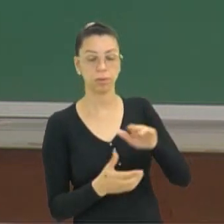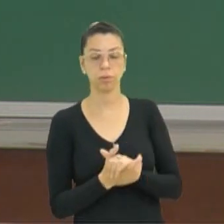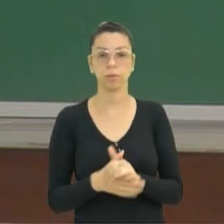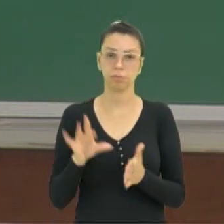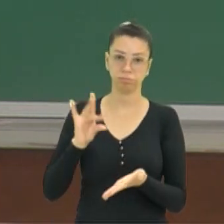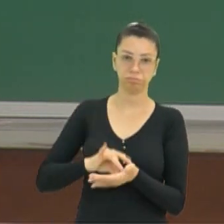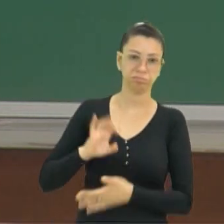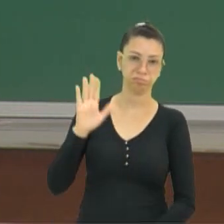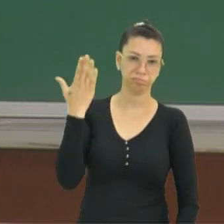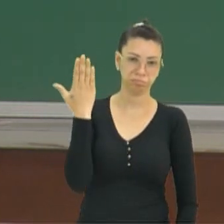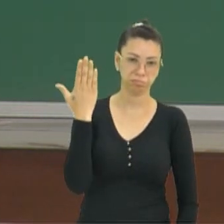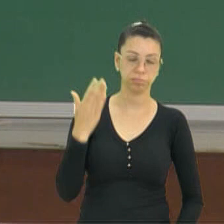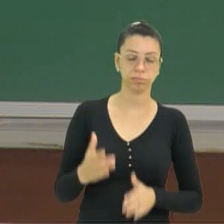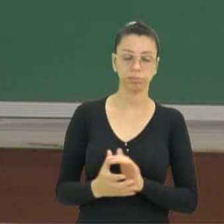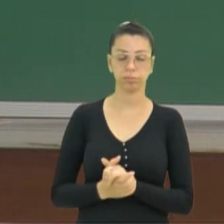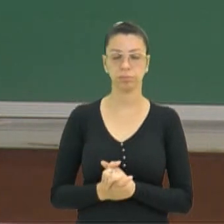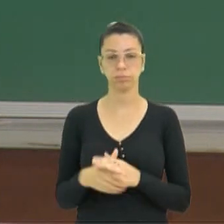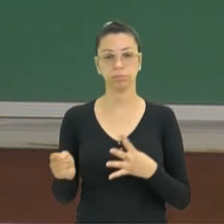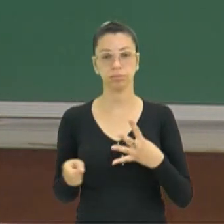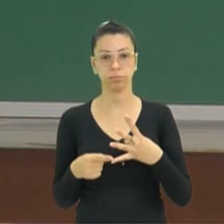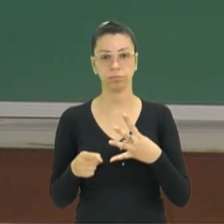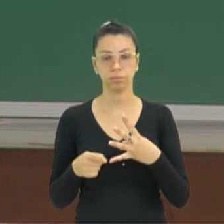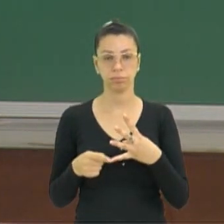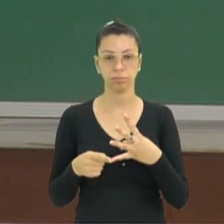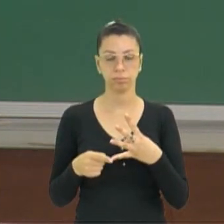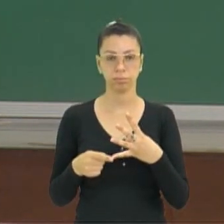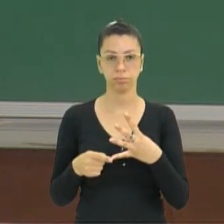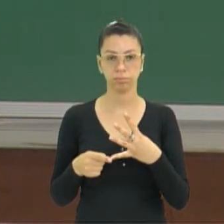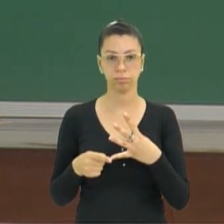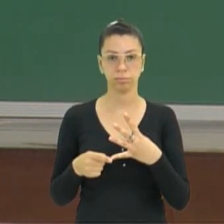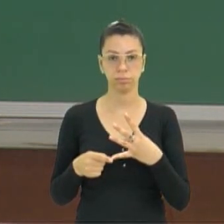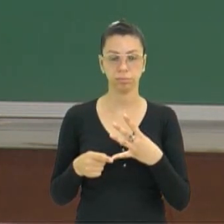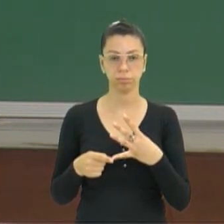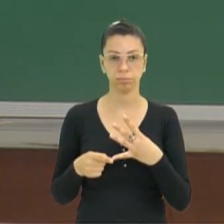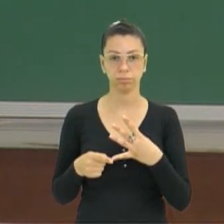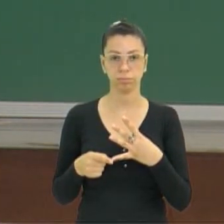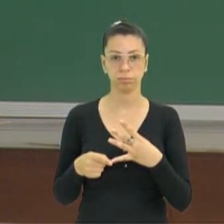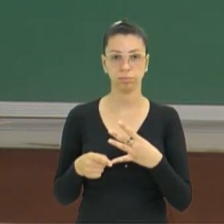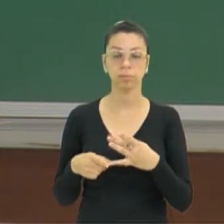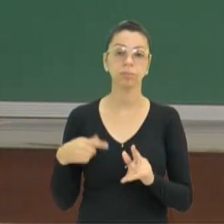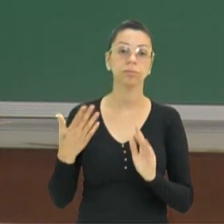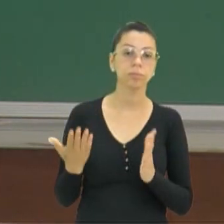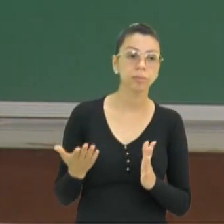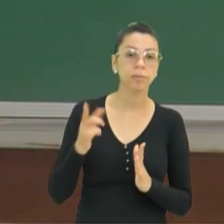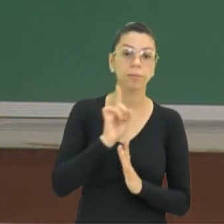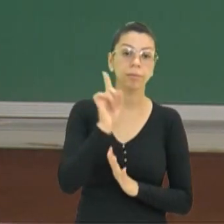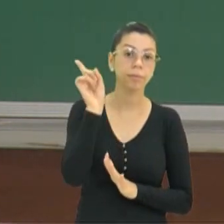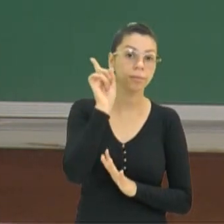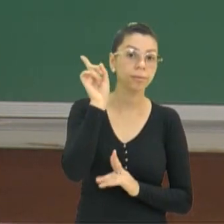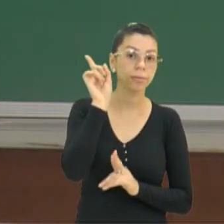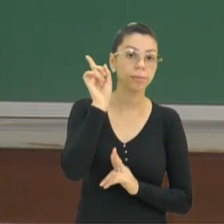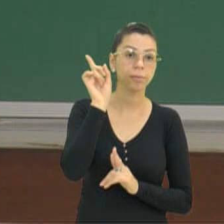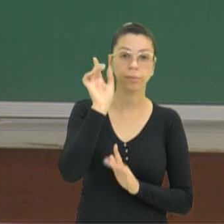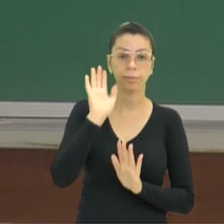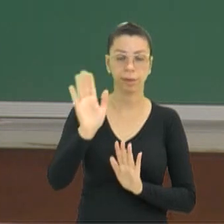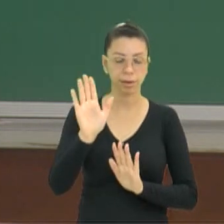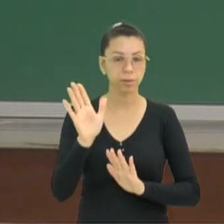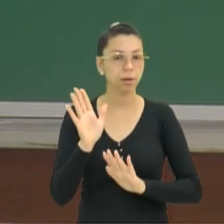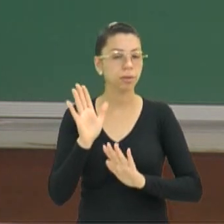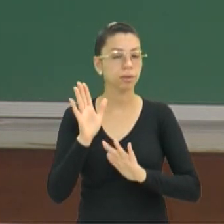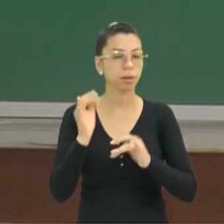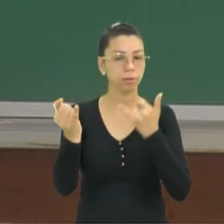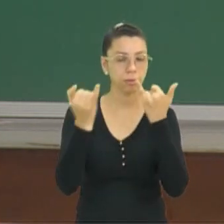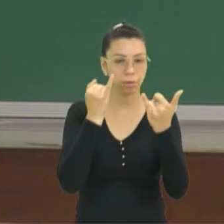ou falso? Número 4. Jane Eyre is Charlotte's most famous novel. Aqui, eu já vou dar essa